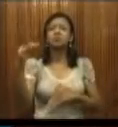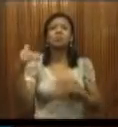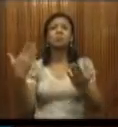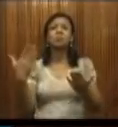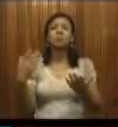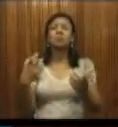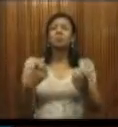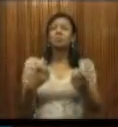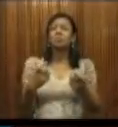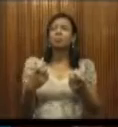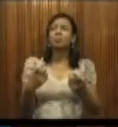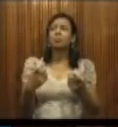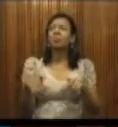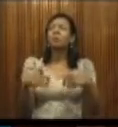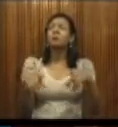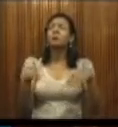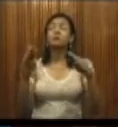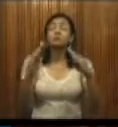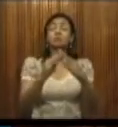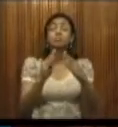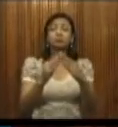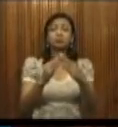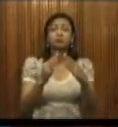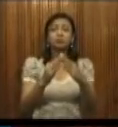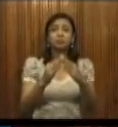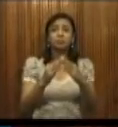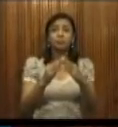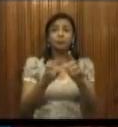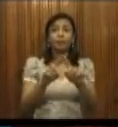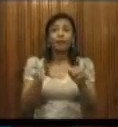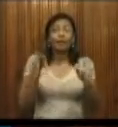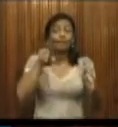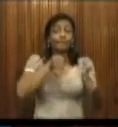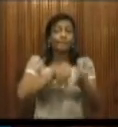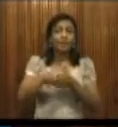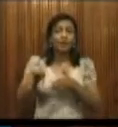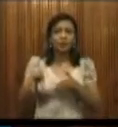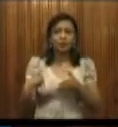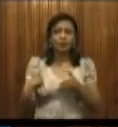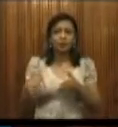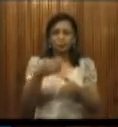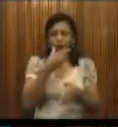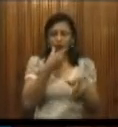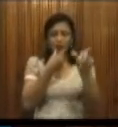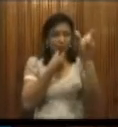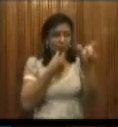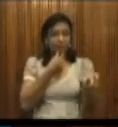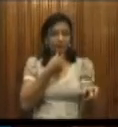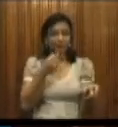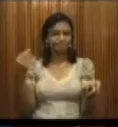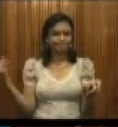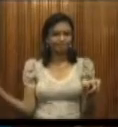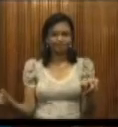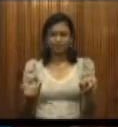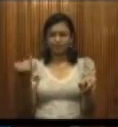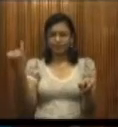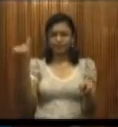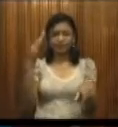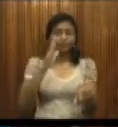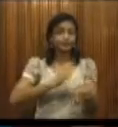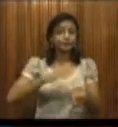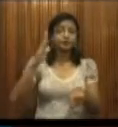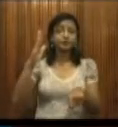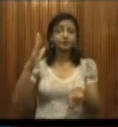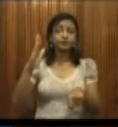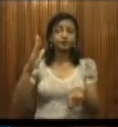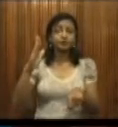onde é que é o ideal para morar. A pergunta desse homem vai adiante. A pergunta desse homem é mais importante. Esse homem quer saber o